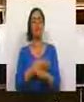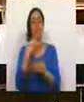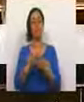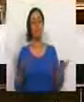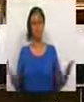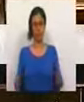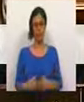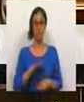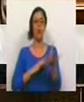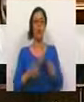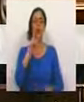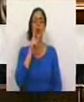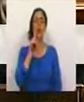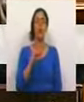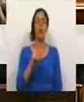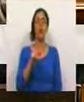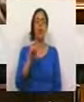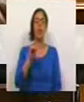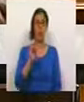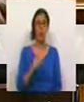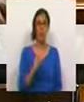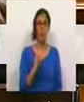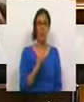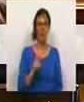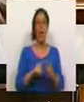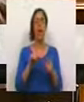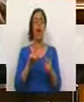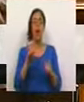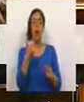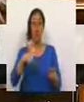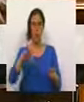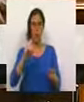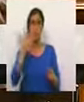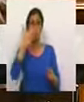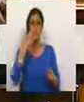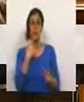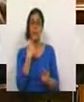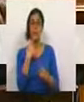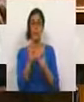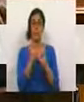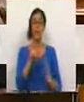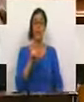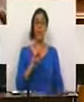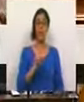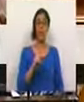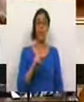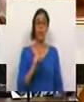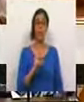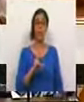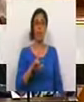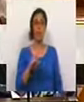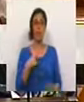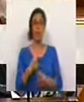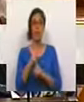o deputado luís viana e do mundia das questões que colocaram na em relação ao deputado luiz lino e tem que andar a